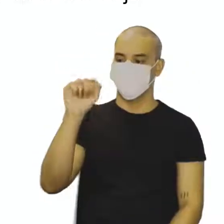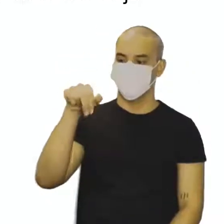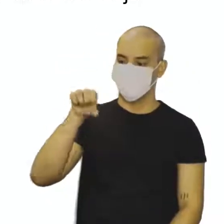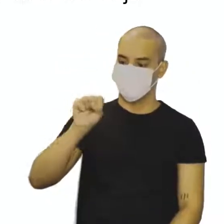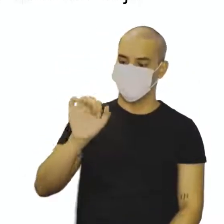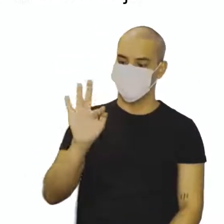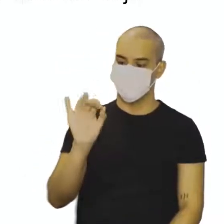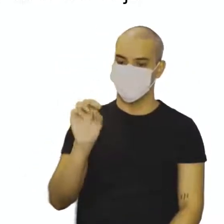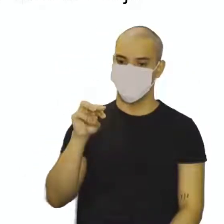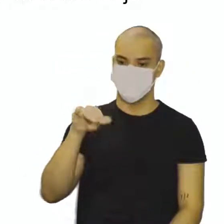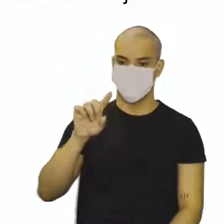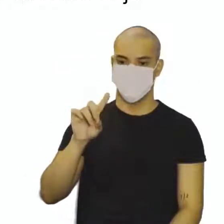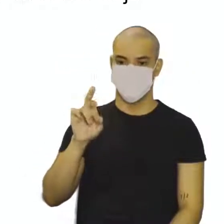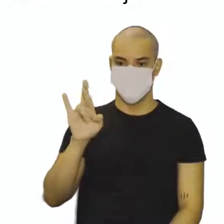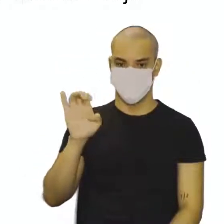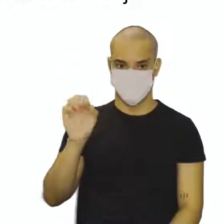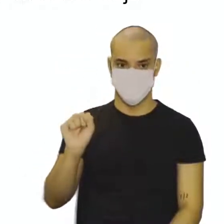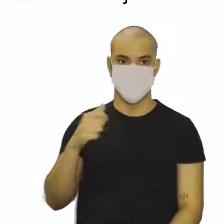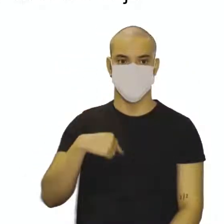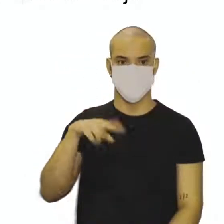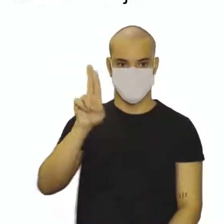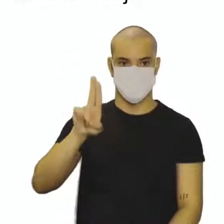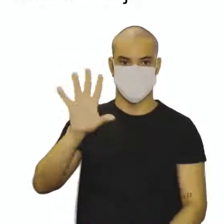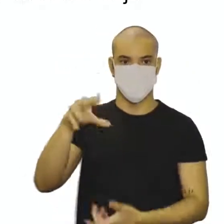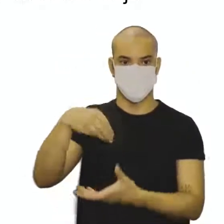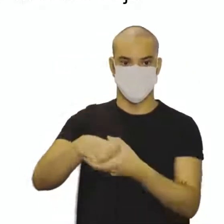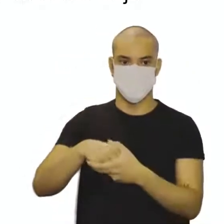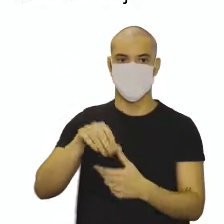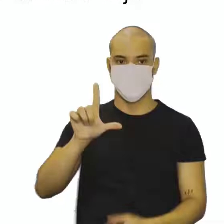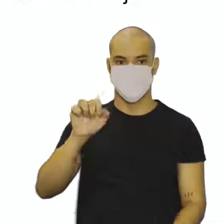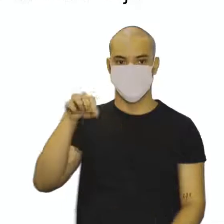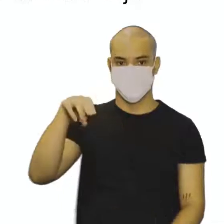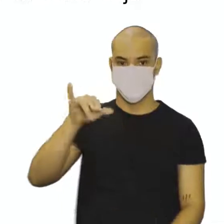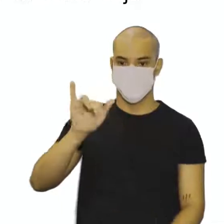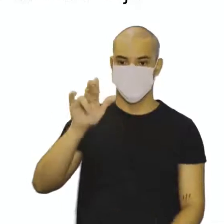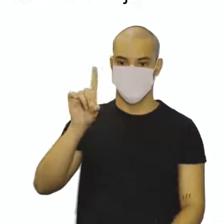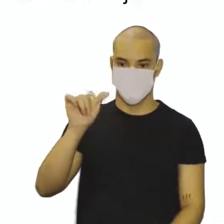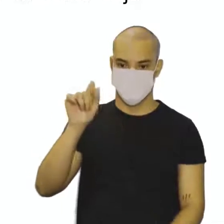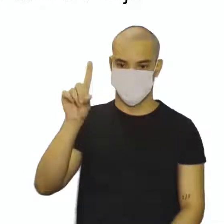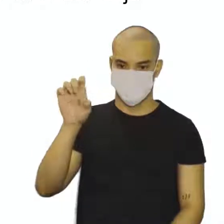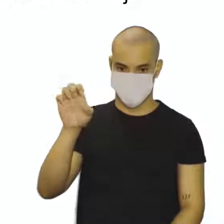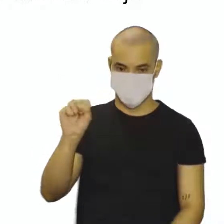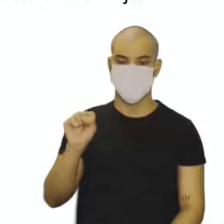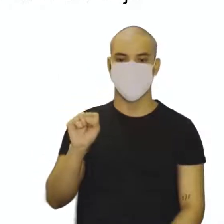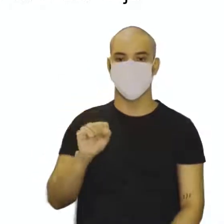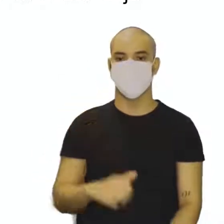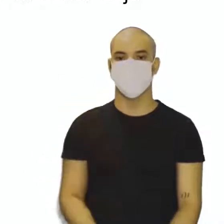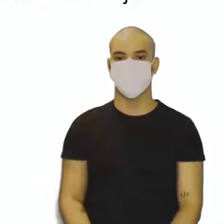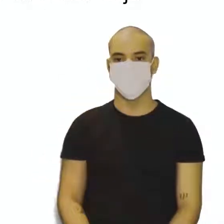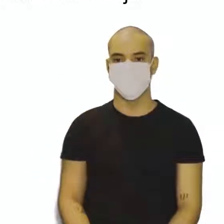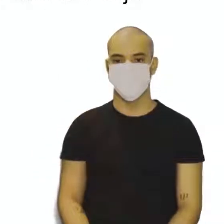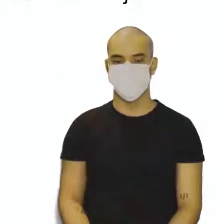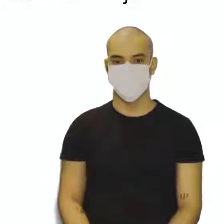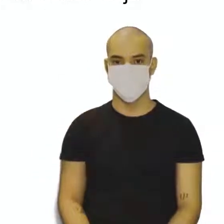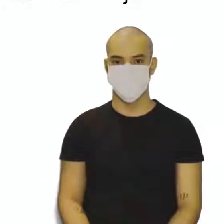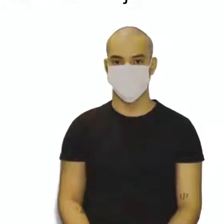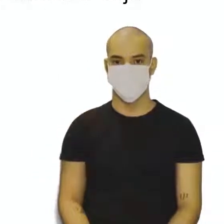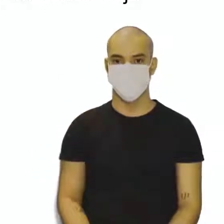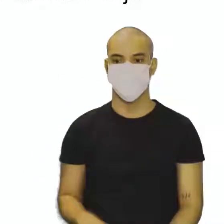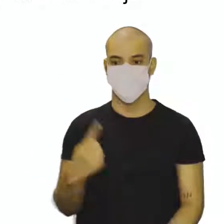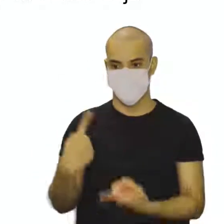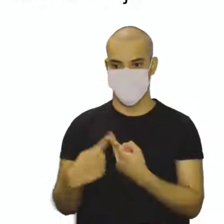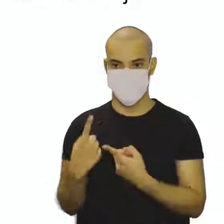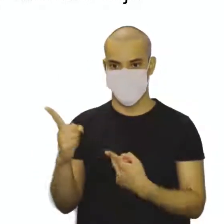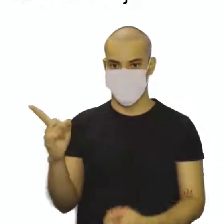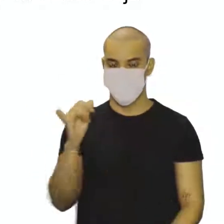lá são usados núcleos laminados, ou seja, indutores com núcleos laminados, tá, pessoal? Nesse